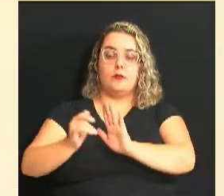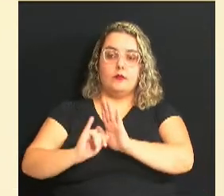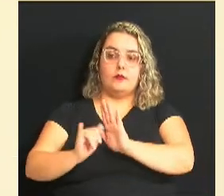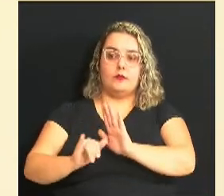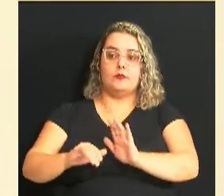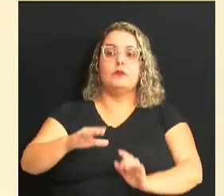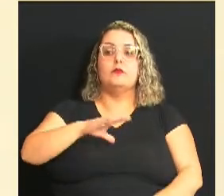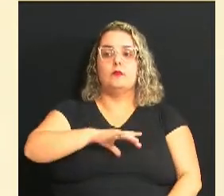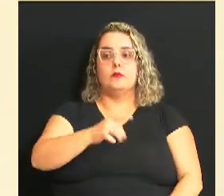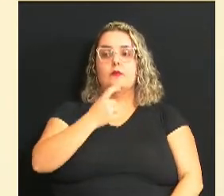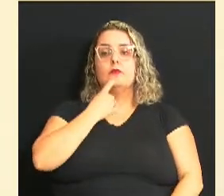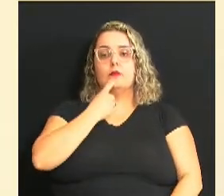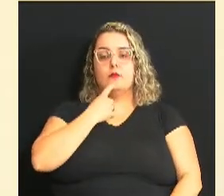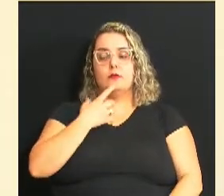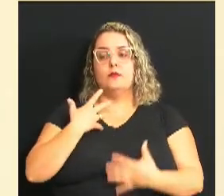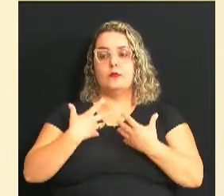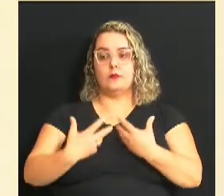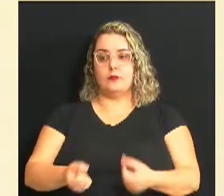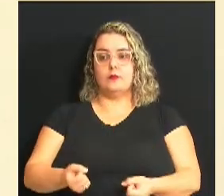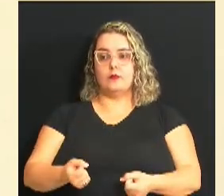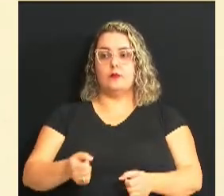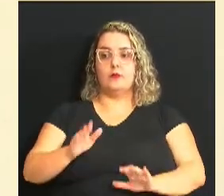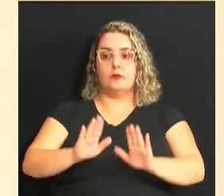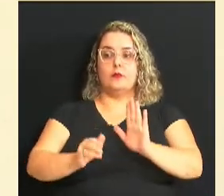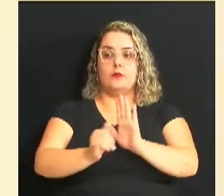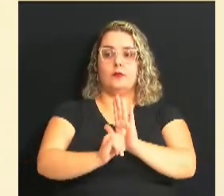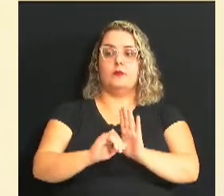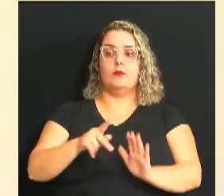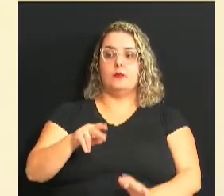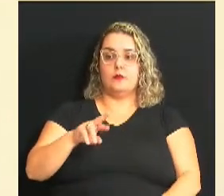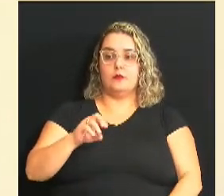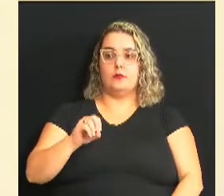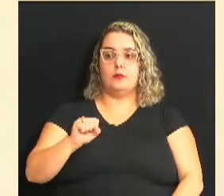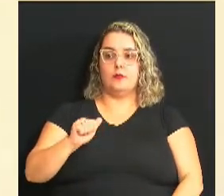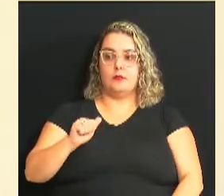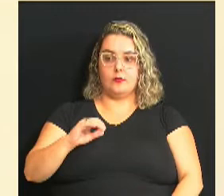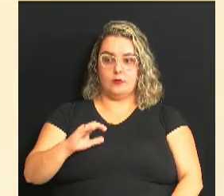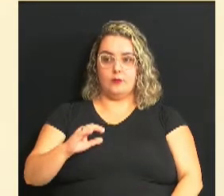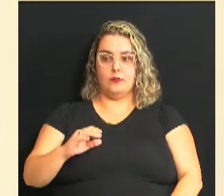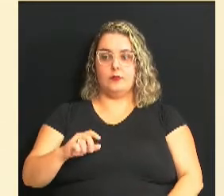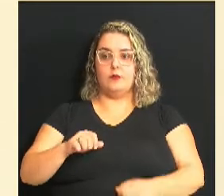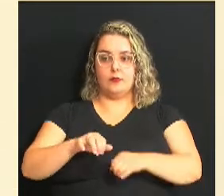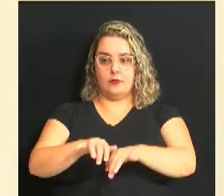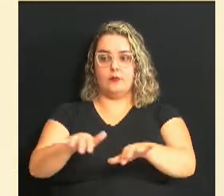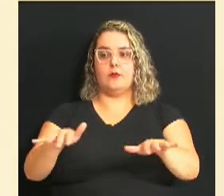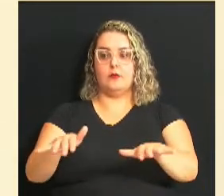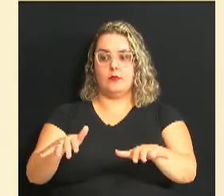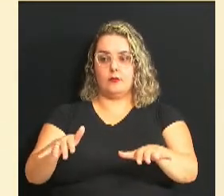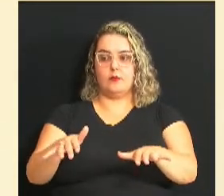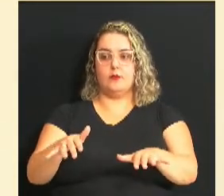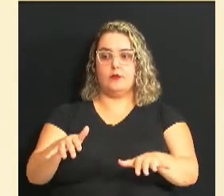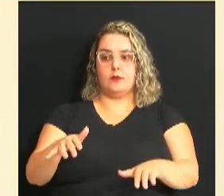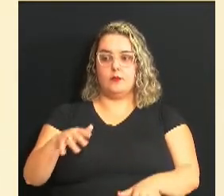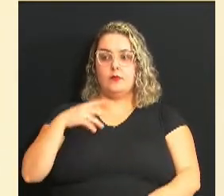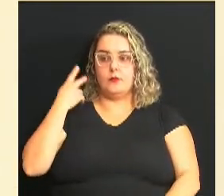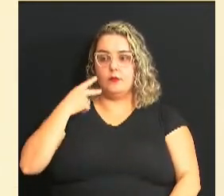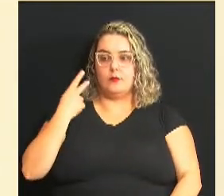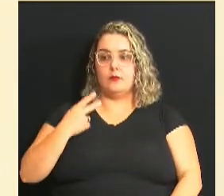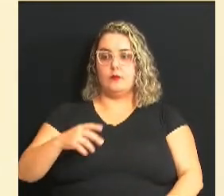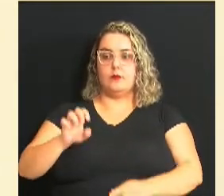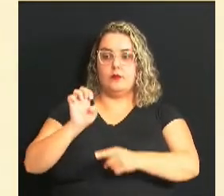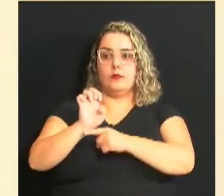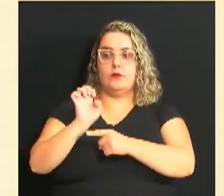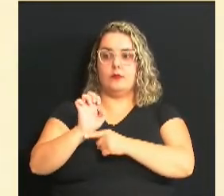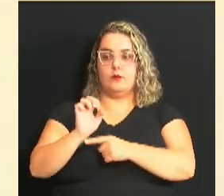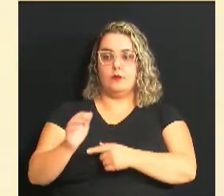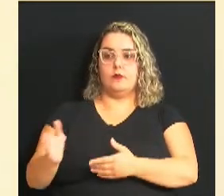programação cultural vinda dos editais do PROAC. E essa circulação, que vem por uma política cultural estadual, é acolhida